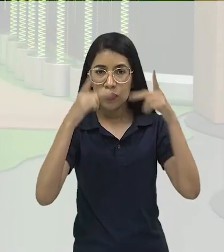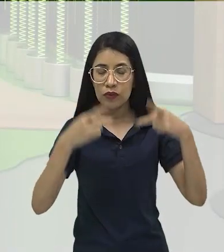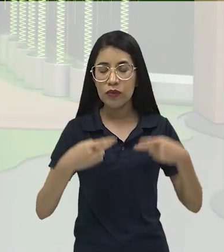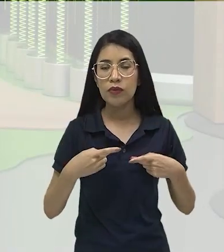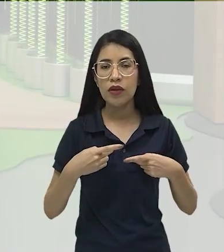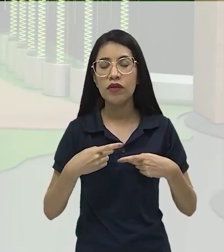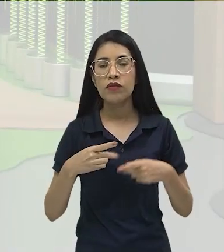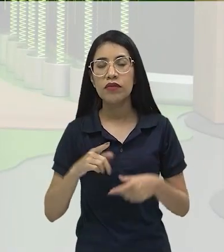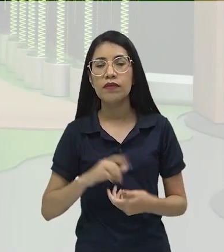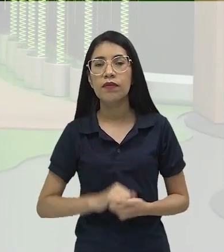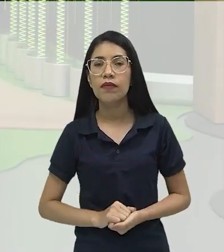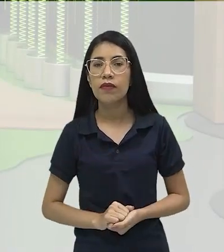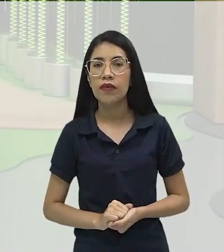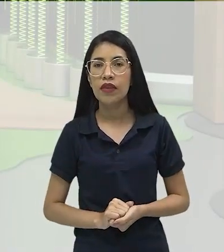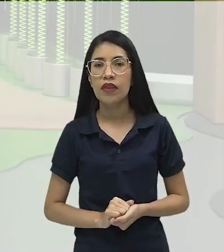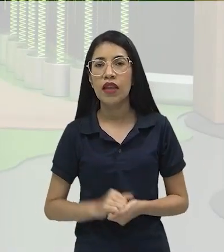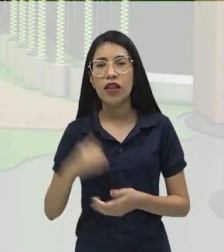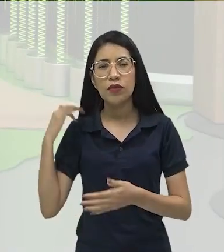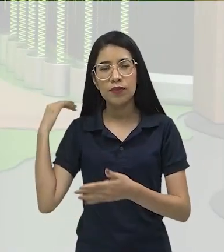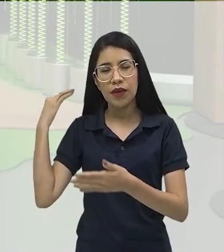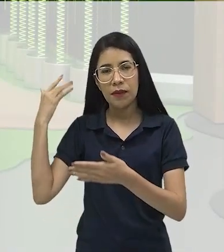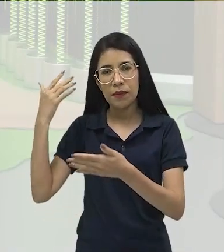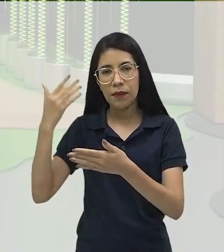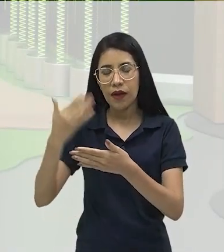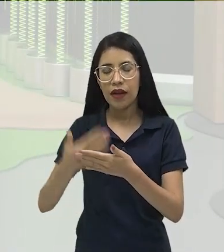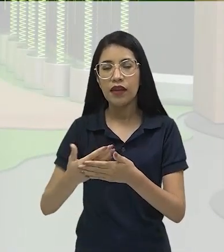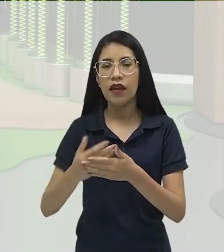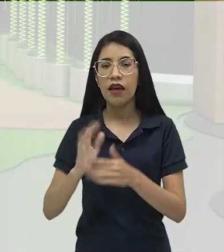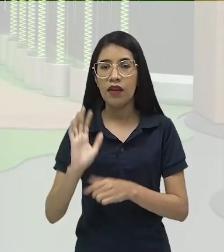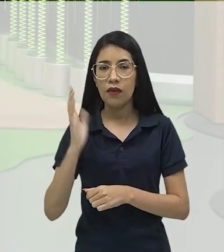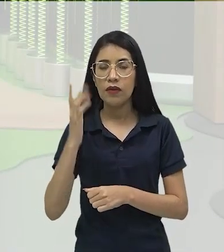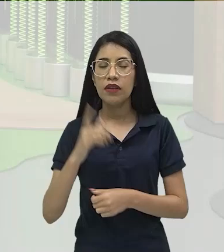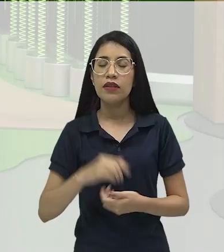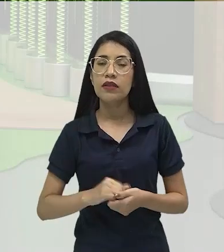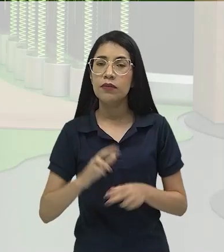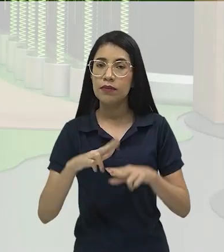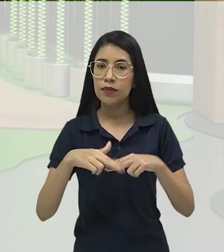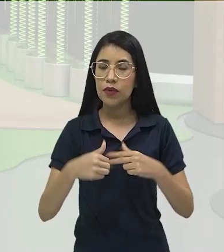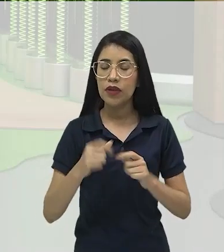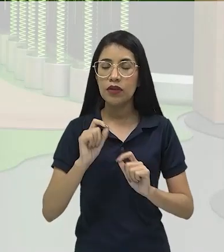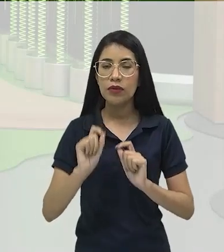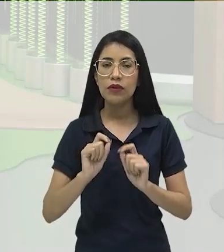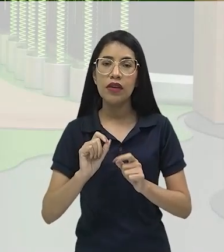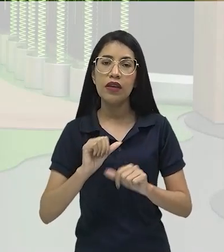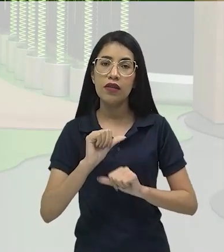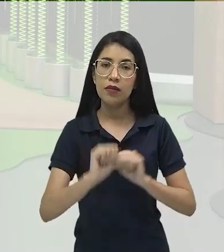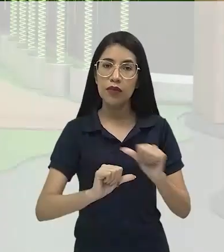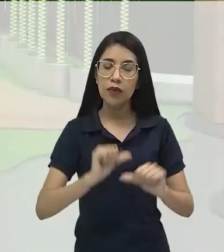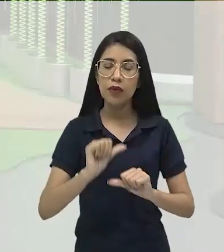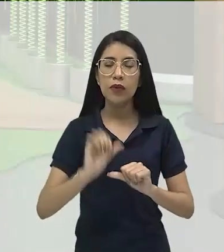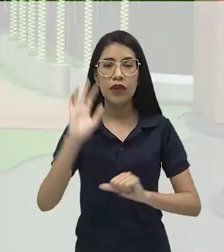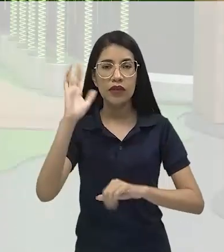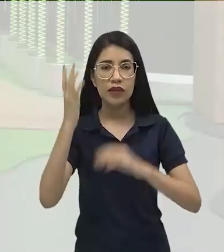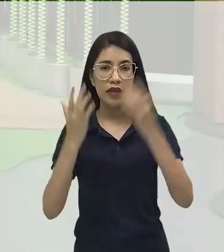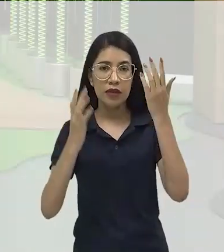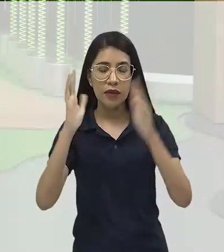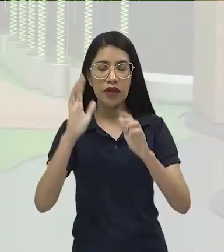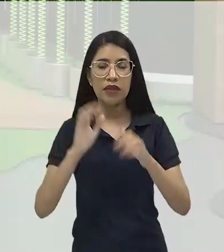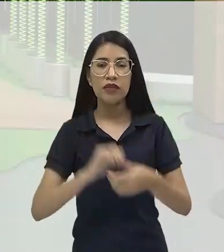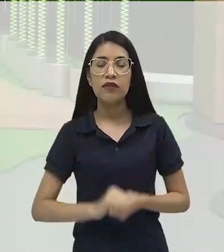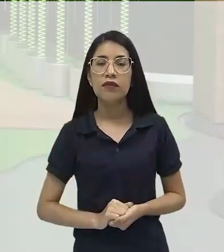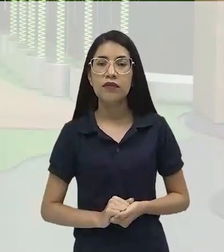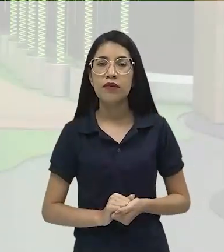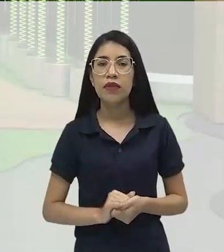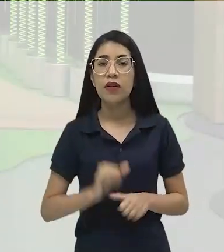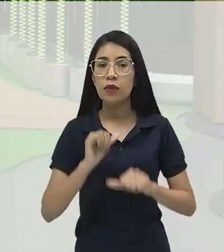humana, ao longo de vários anos. Por isso que são mudanças climáticas, são alterações